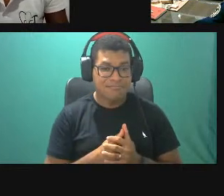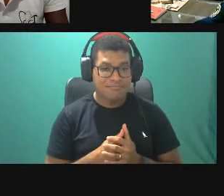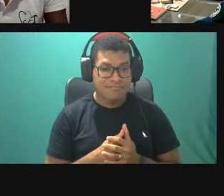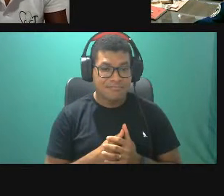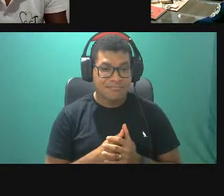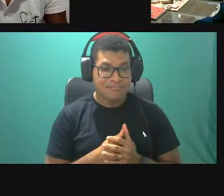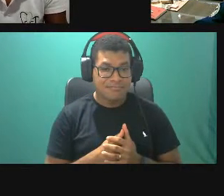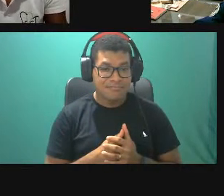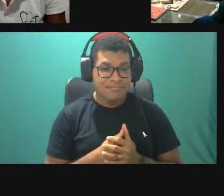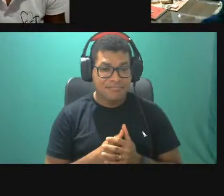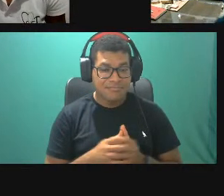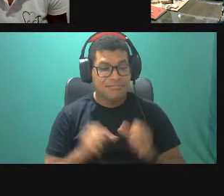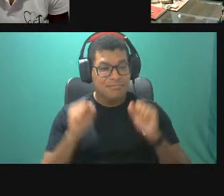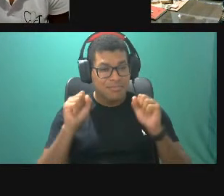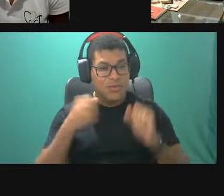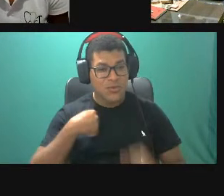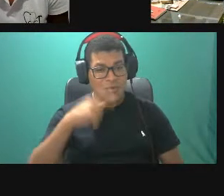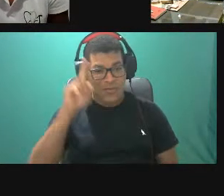Posso?